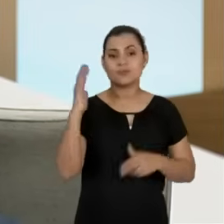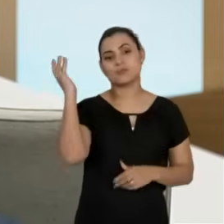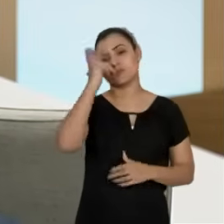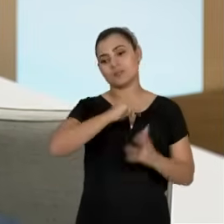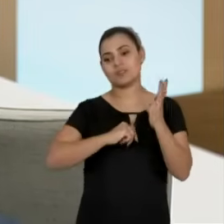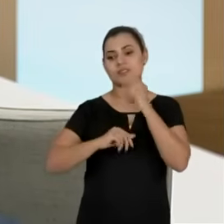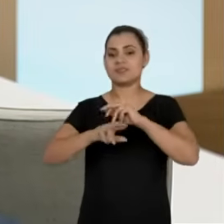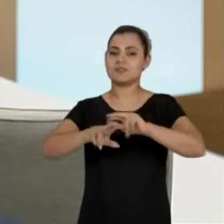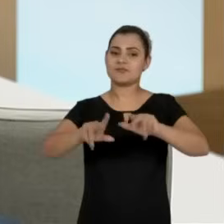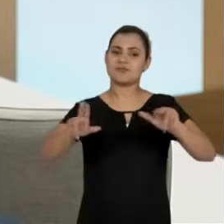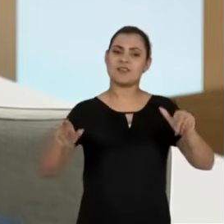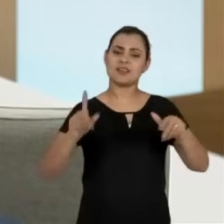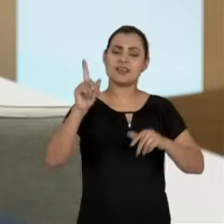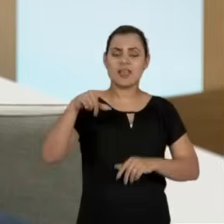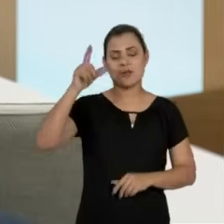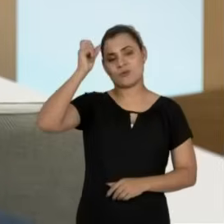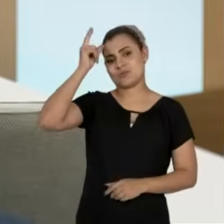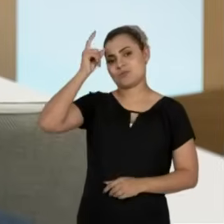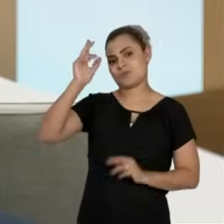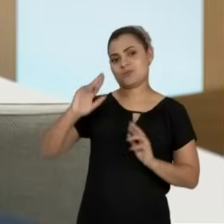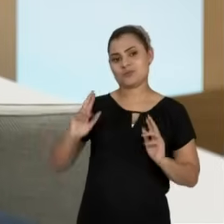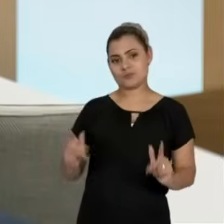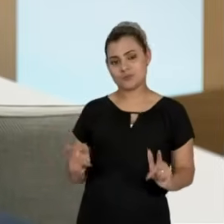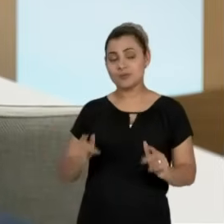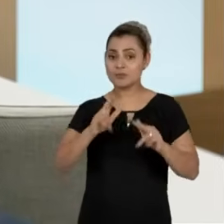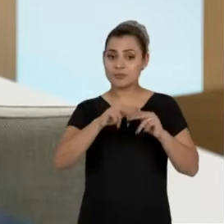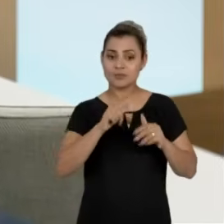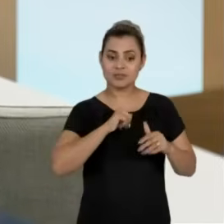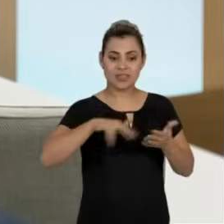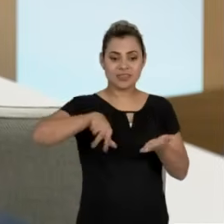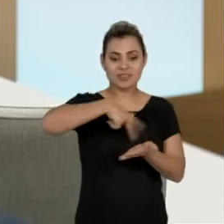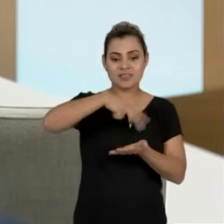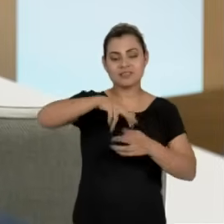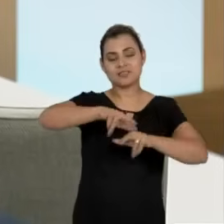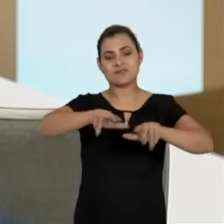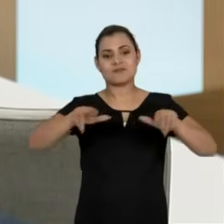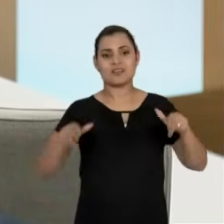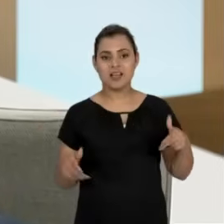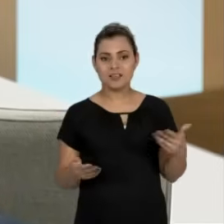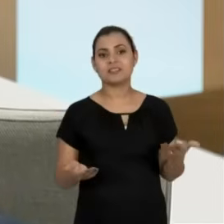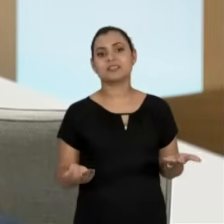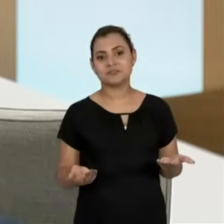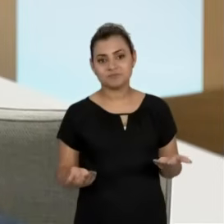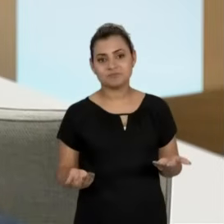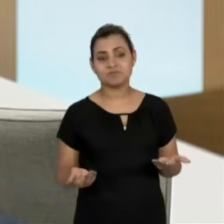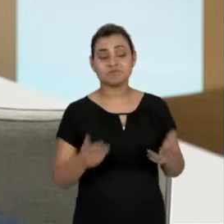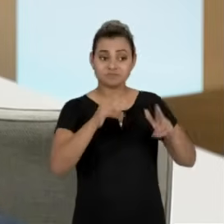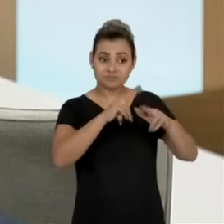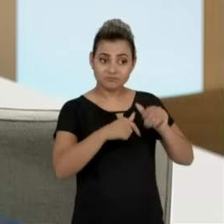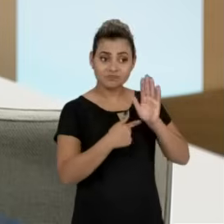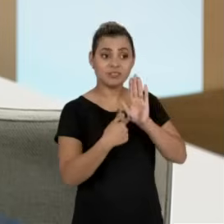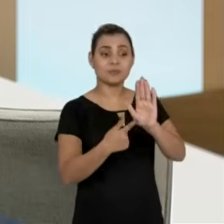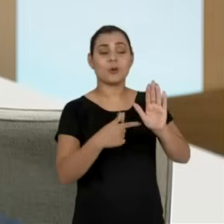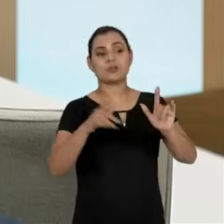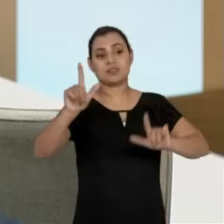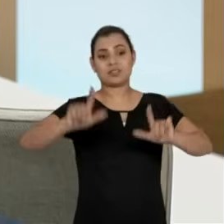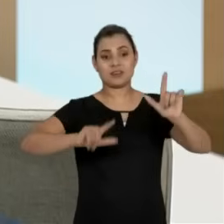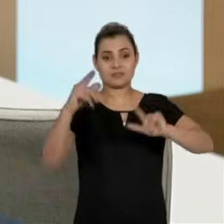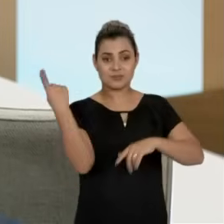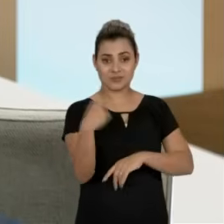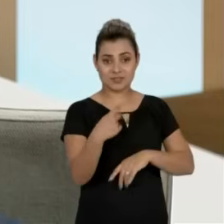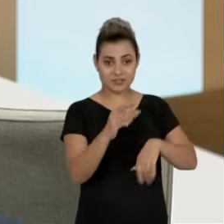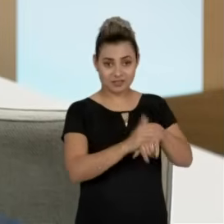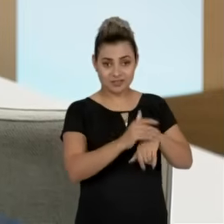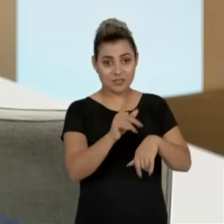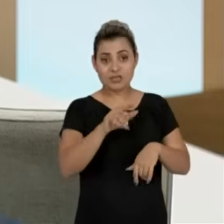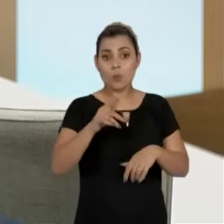falar, uma cultura. É impressionante assim, a quantidade de danças que eles recuperam. E com essa televisão deles, né, não é uma coisa que